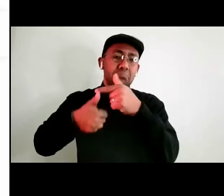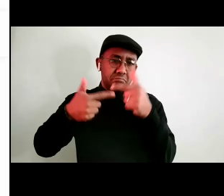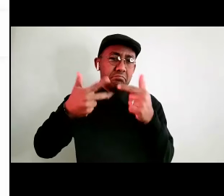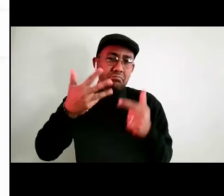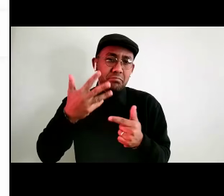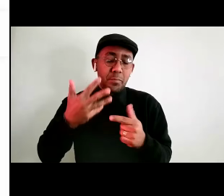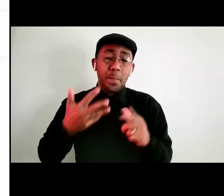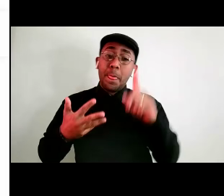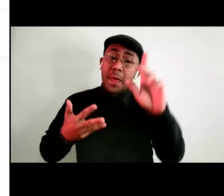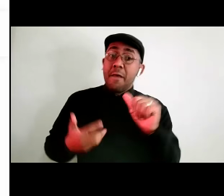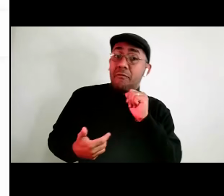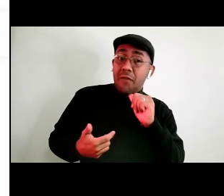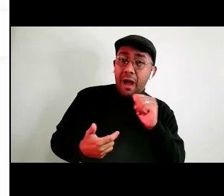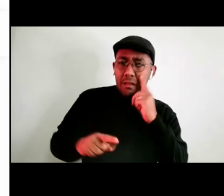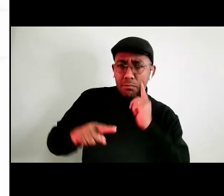ao diagnóstico,